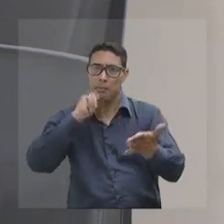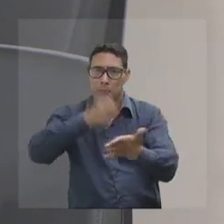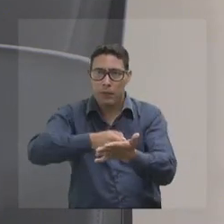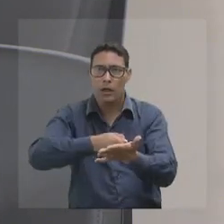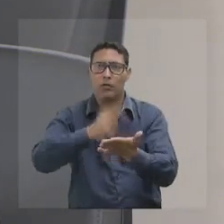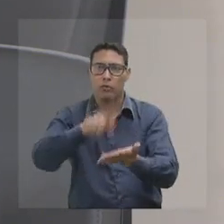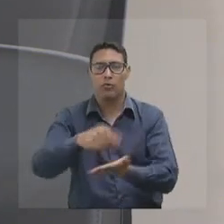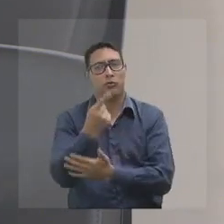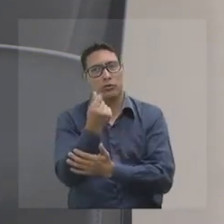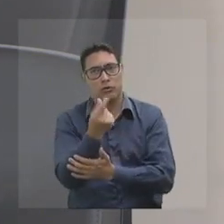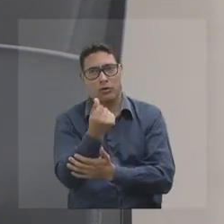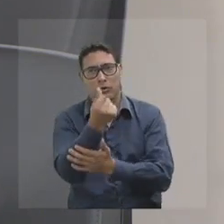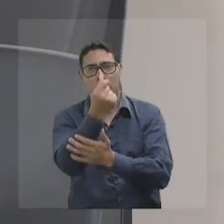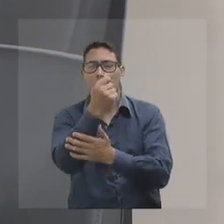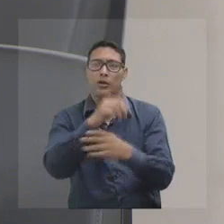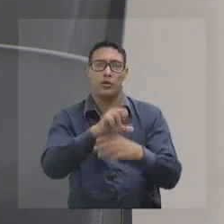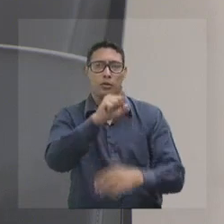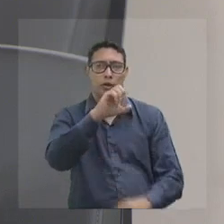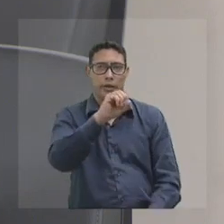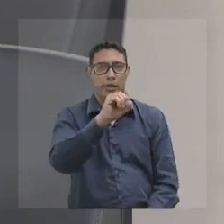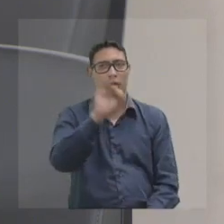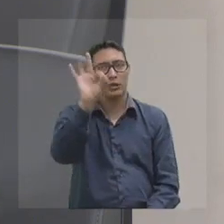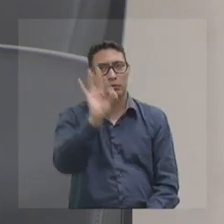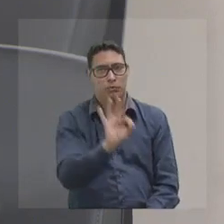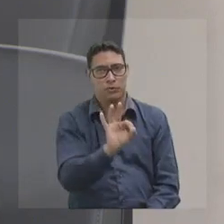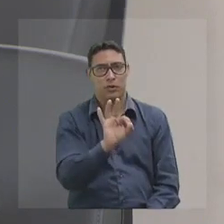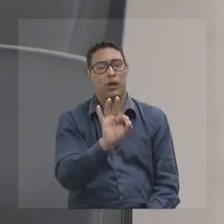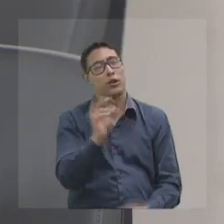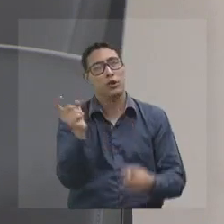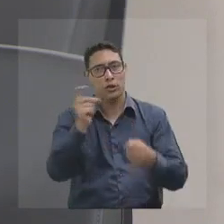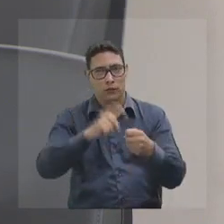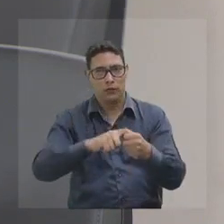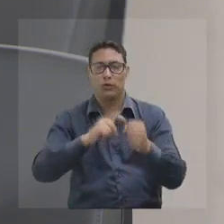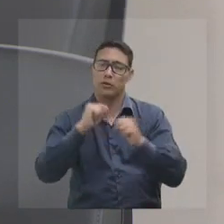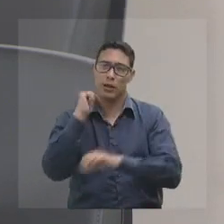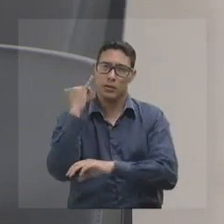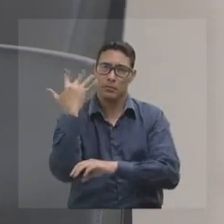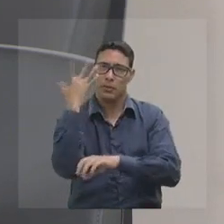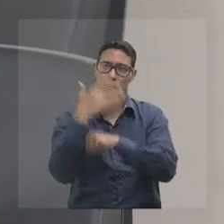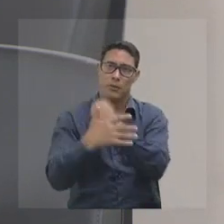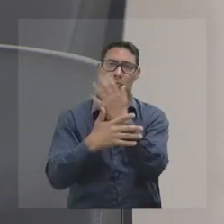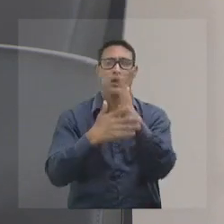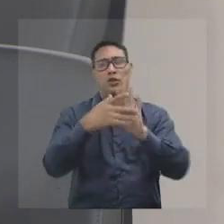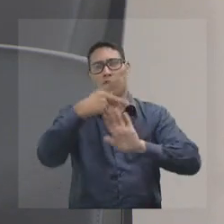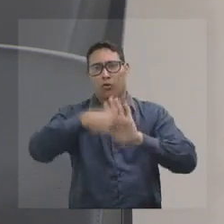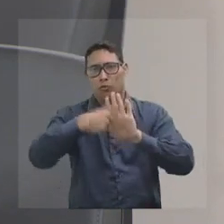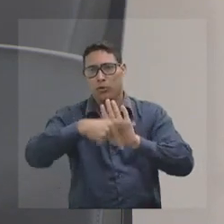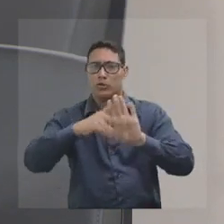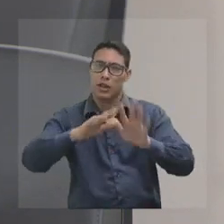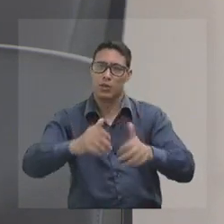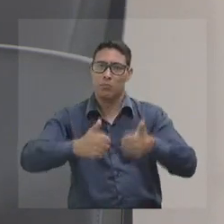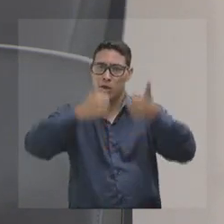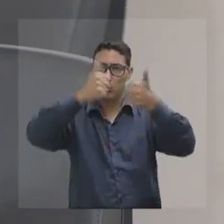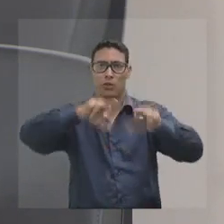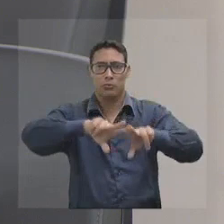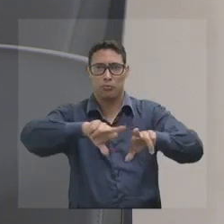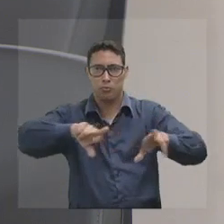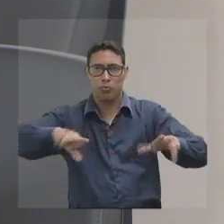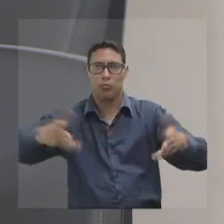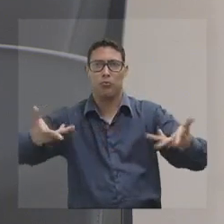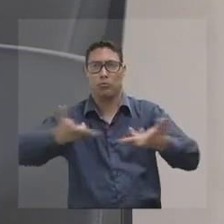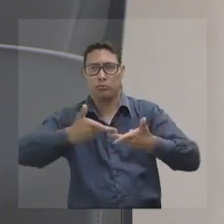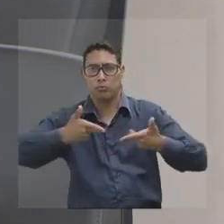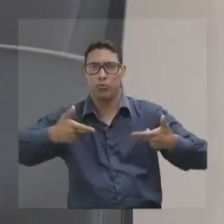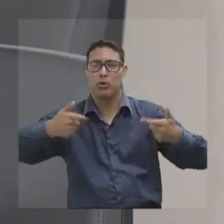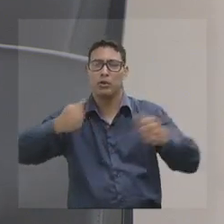parte dele 80% volta ao meio ambiente com projetos e ações de melhoria de qualidade ambiental